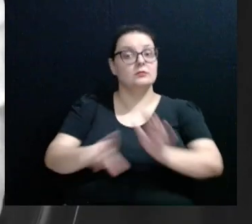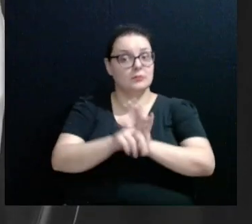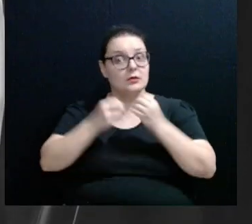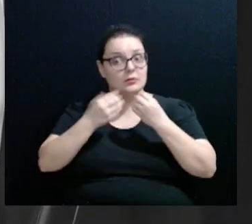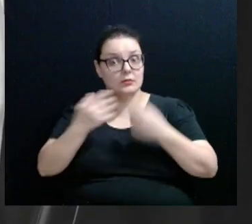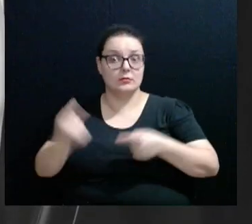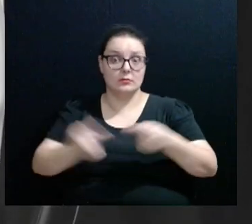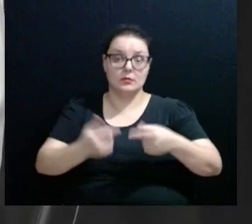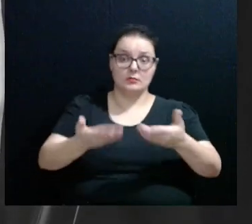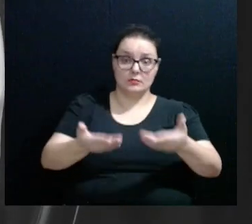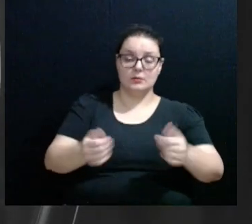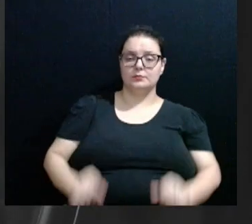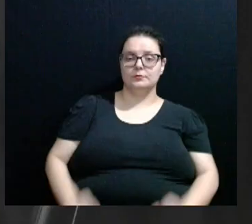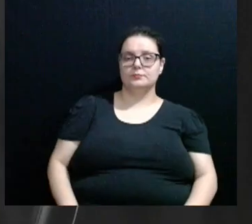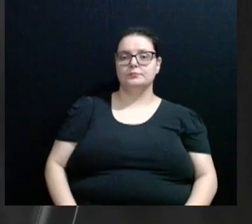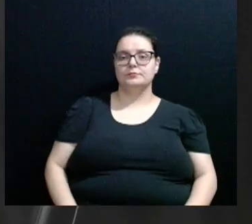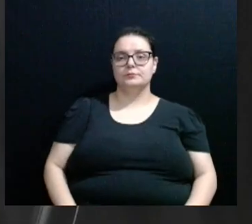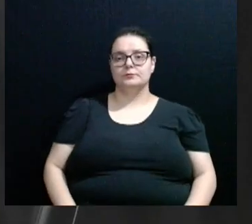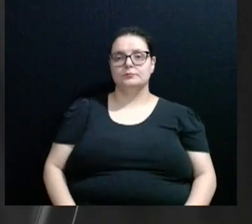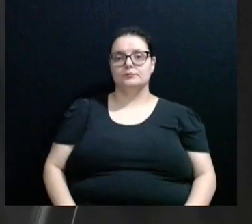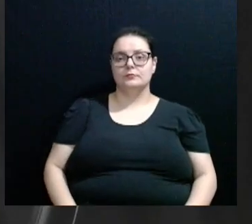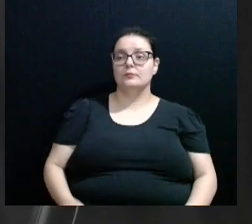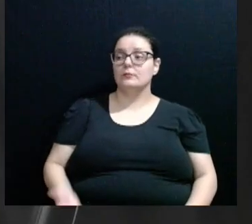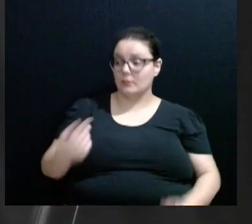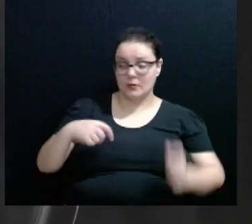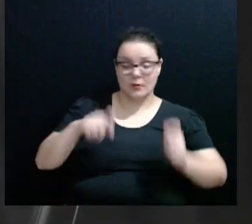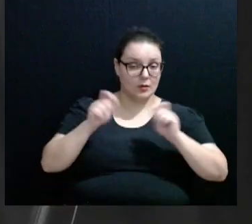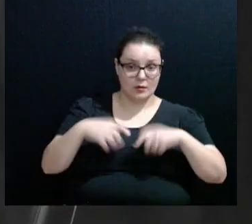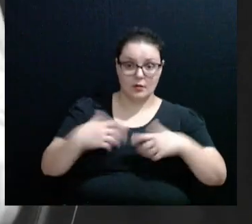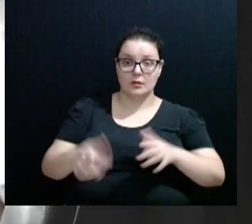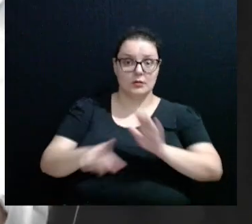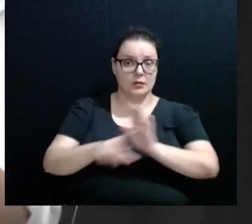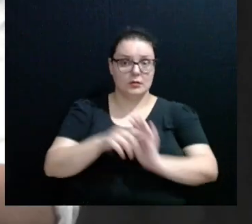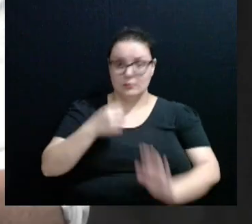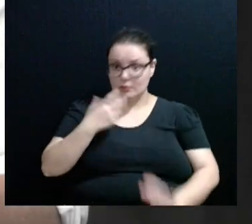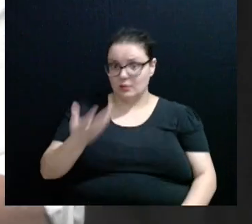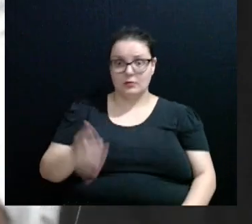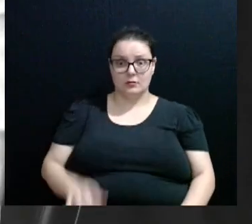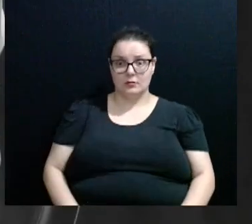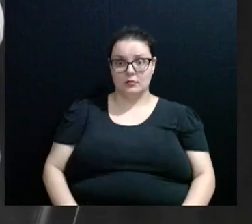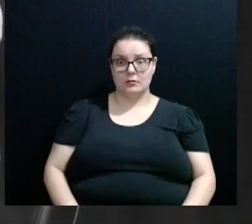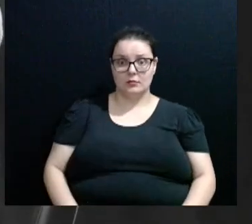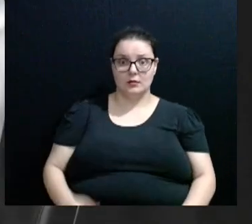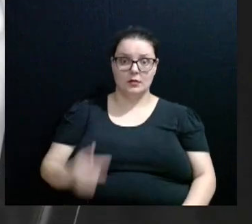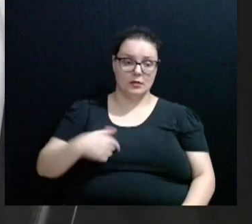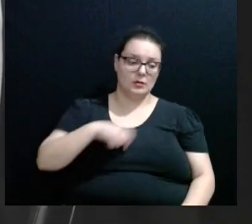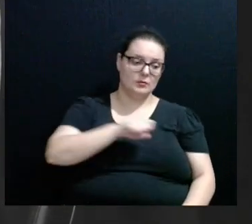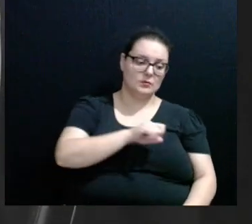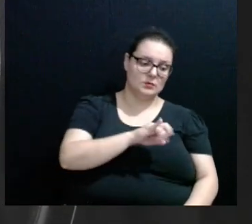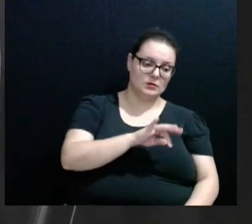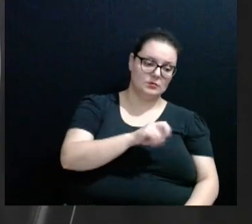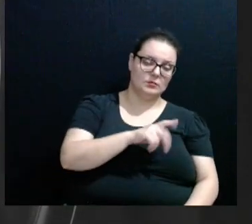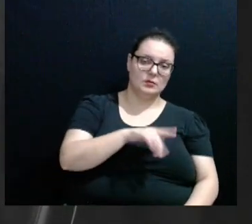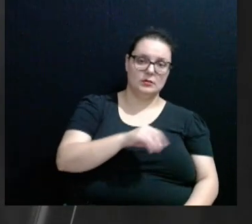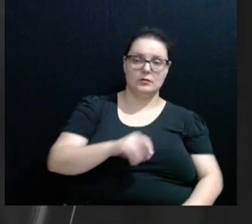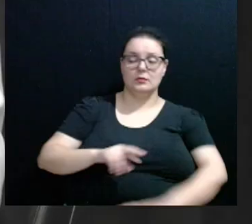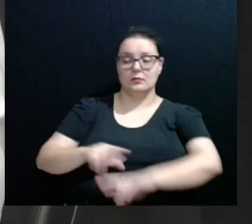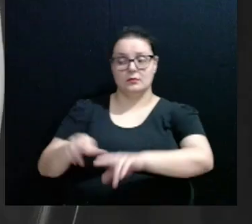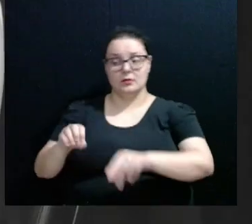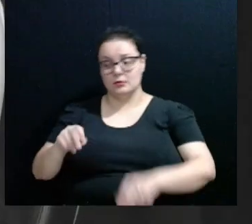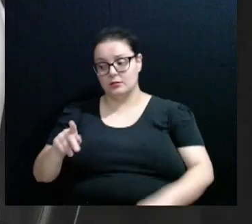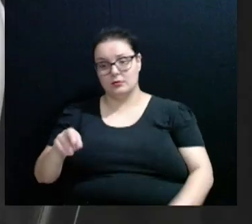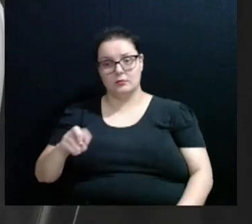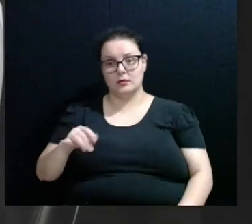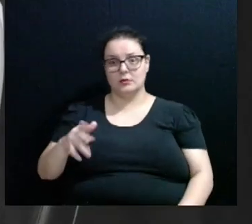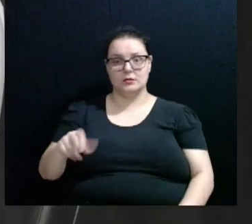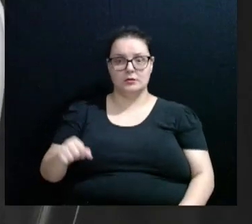debater. E vamos fazer valer. Se a lei é boa, vamos lá. Que eu era a situação e vários de oposição. Eu tenho várias leis